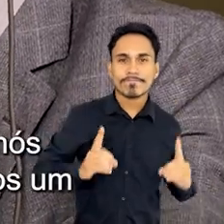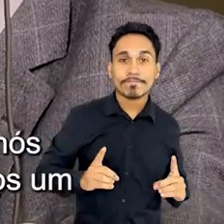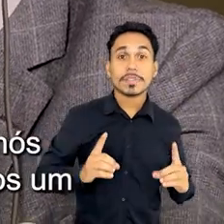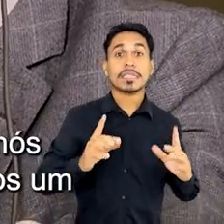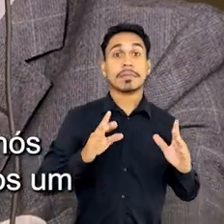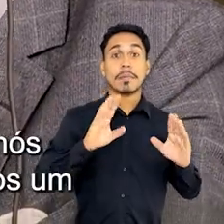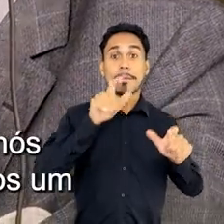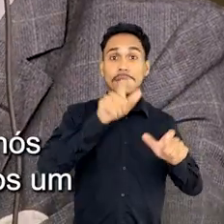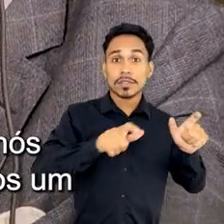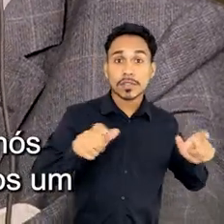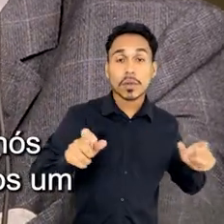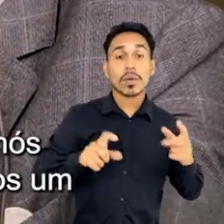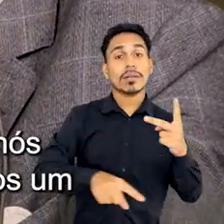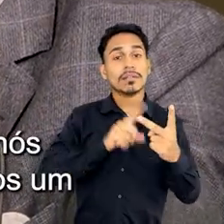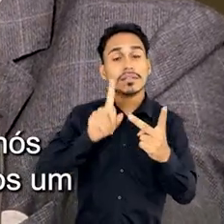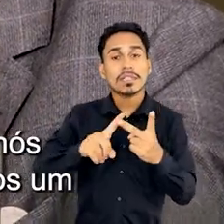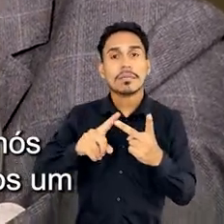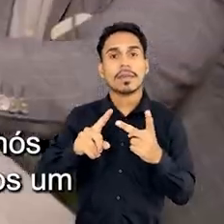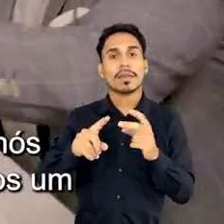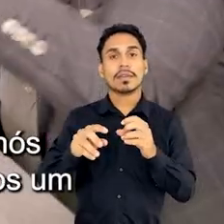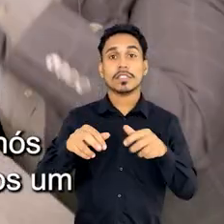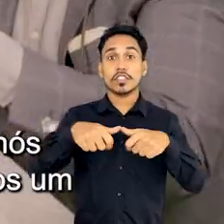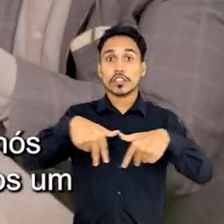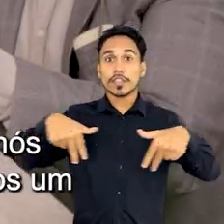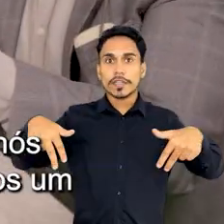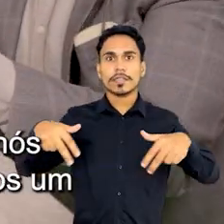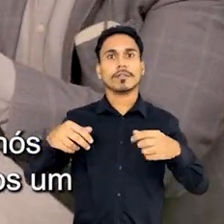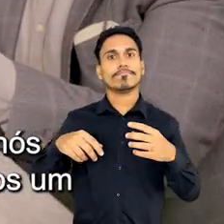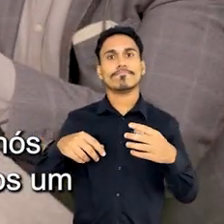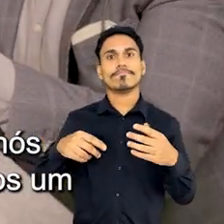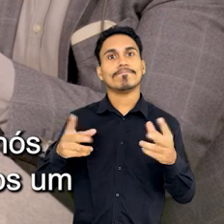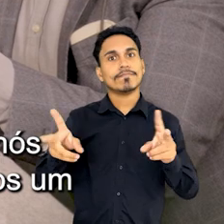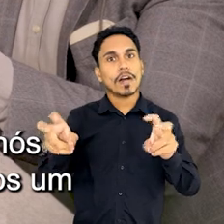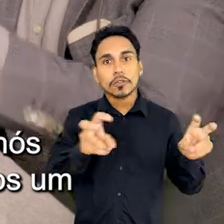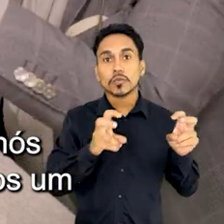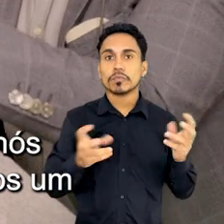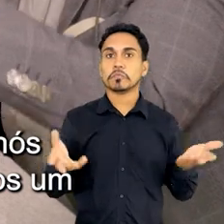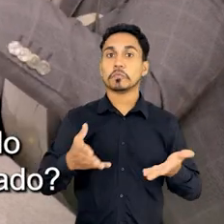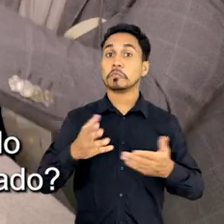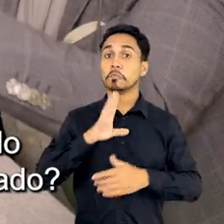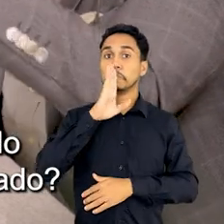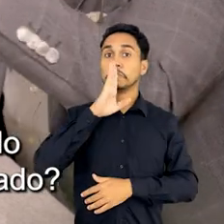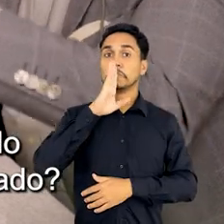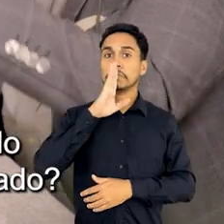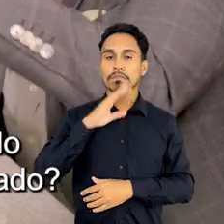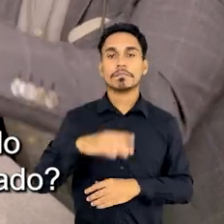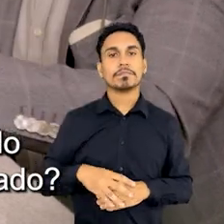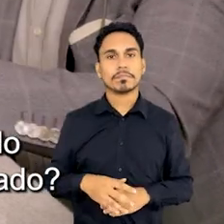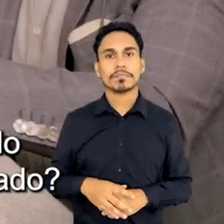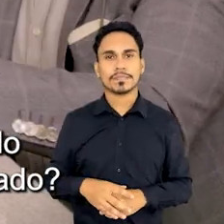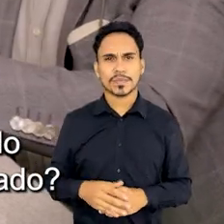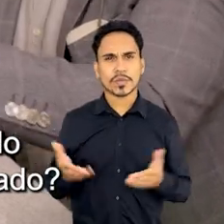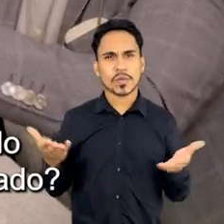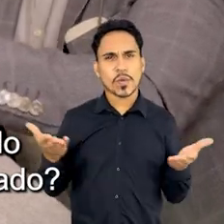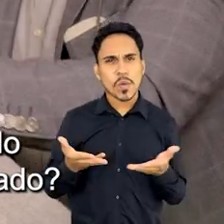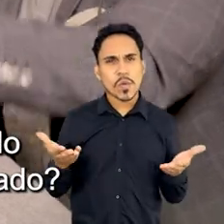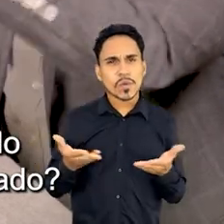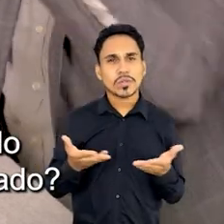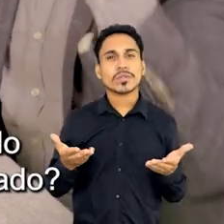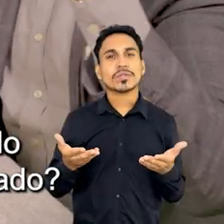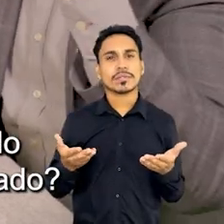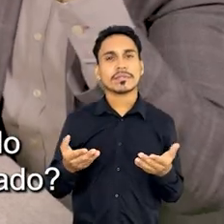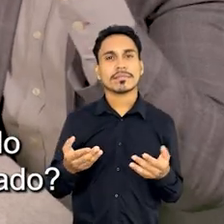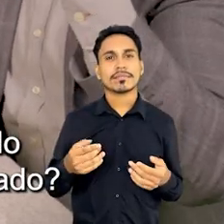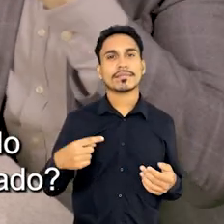na Instituição demanda um quadro próprio que aí nós aa não fomos dotados dele Hum nós Ainda temos um desenho de cargos eh muito